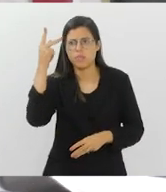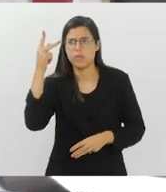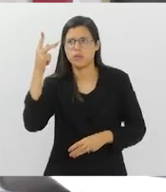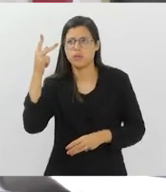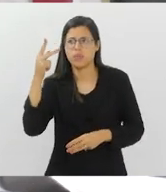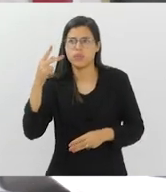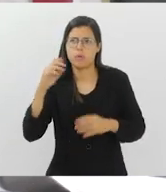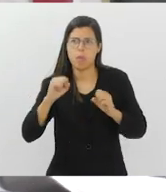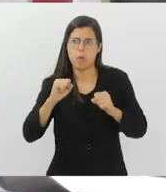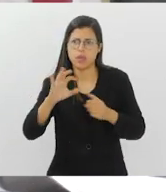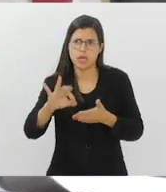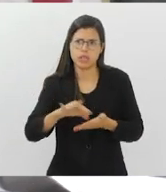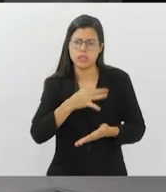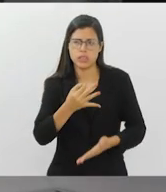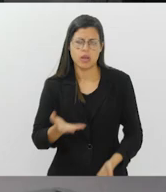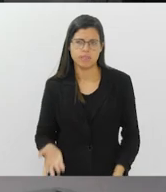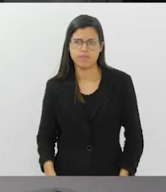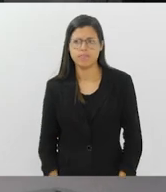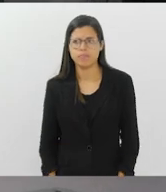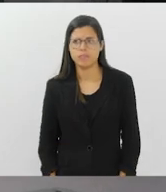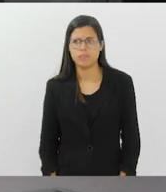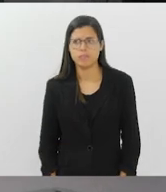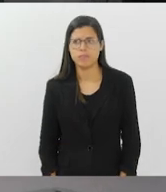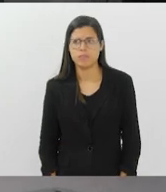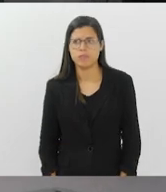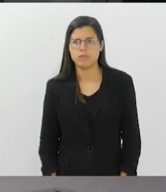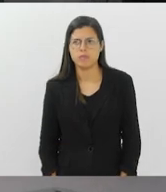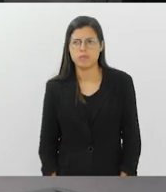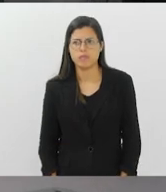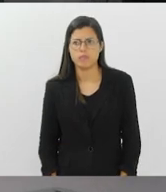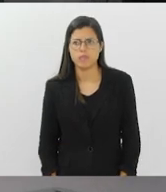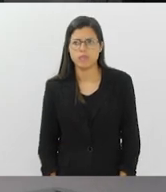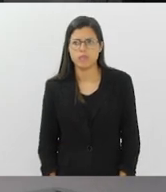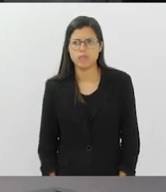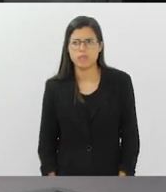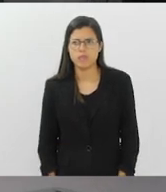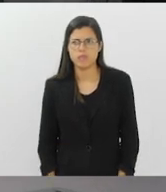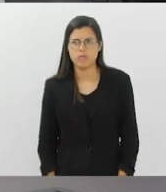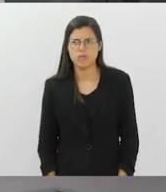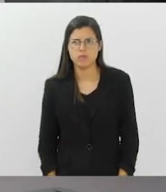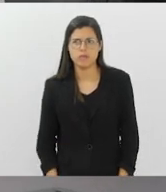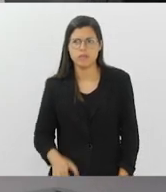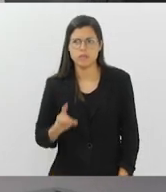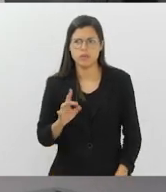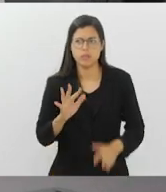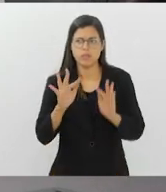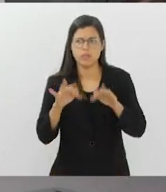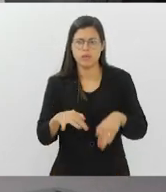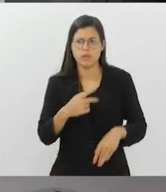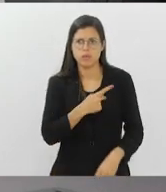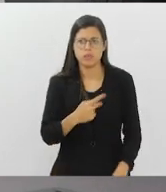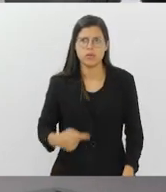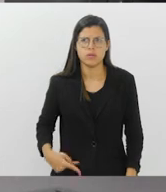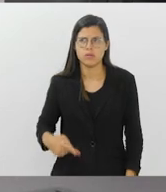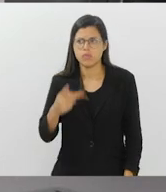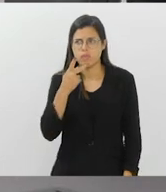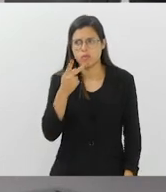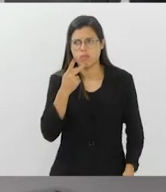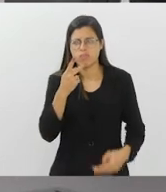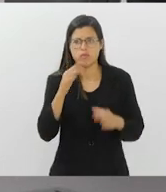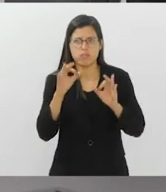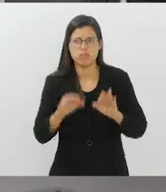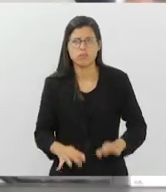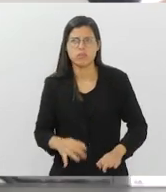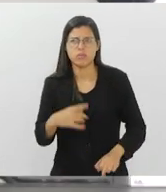caneta. Não, é só para concluir que o que o presidente falou tem total razão.